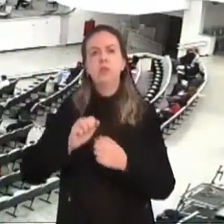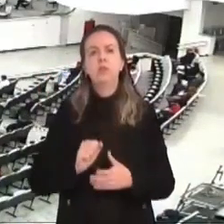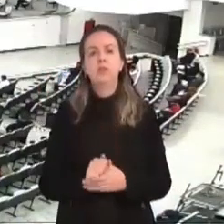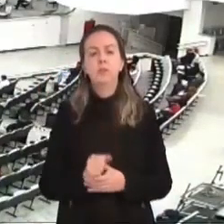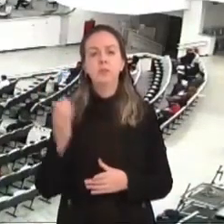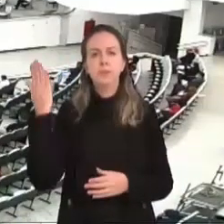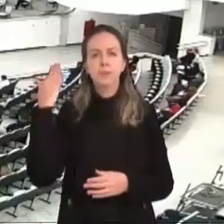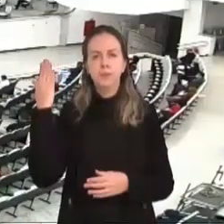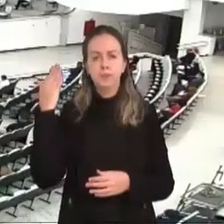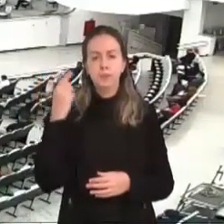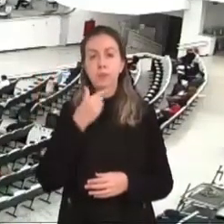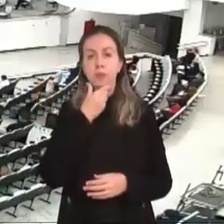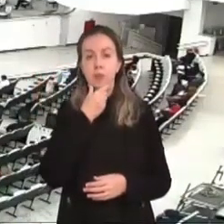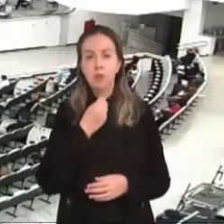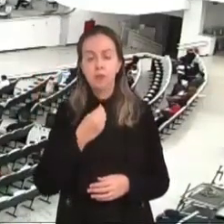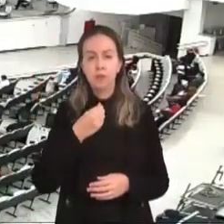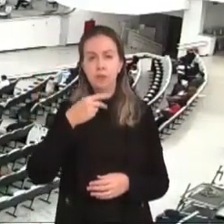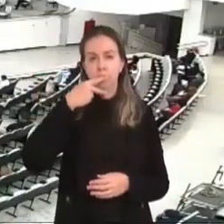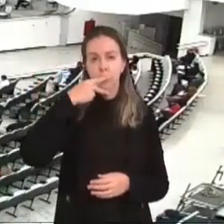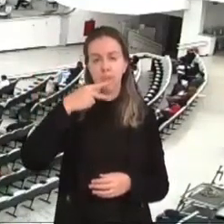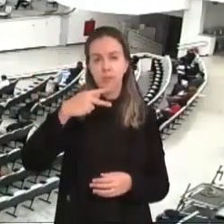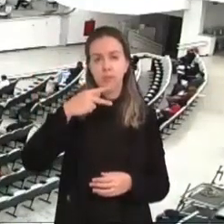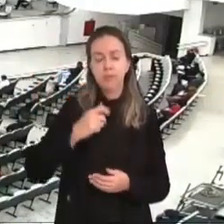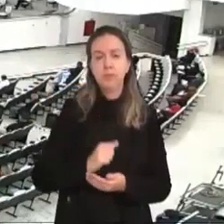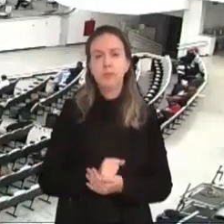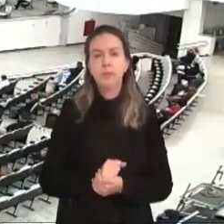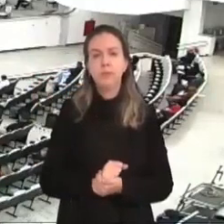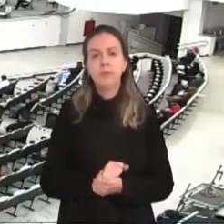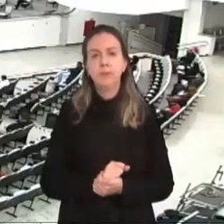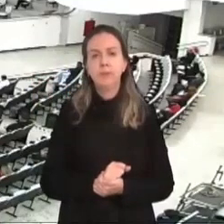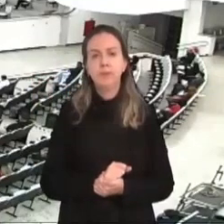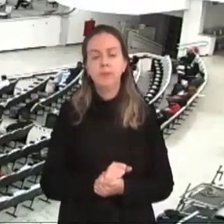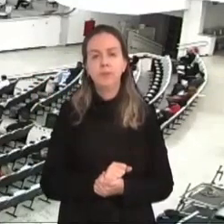inimigo ia na câmara de dormir.